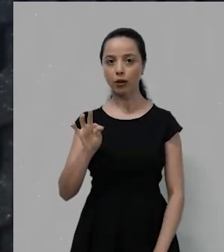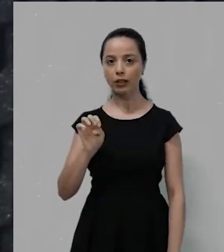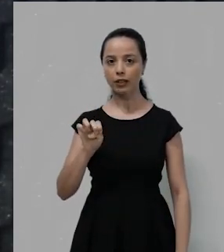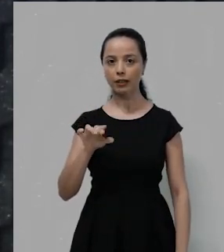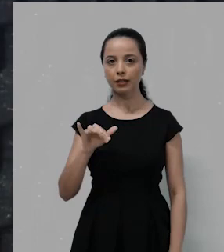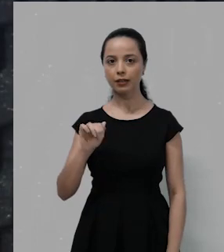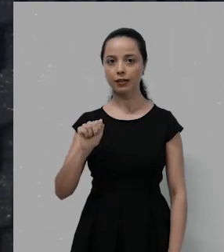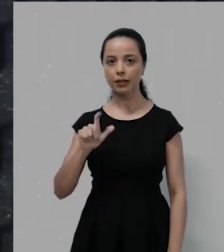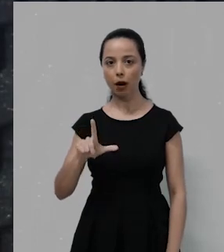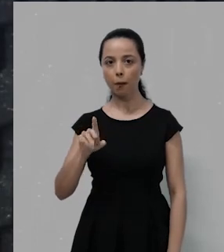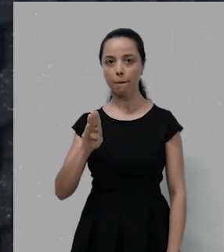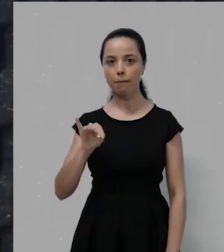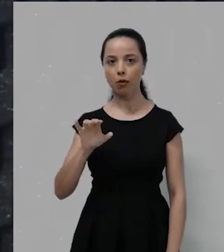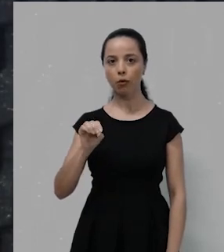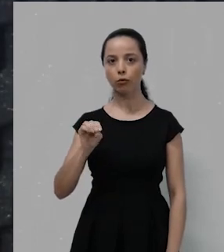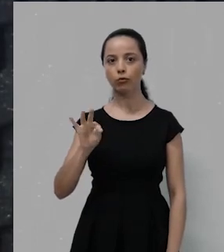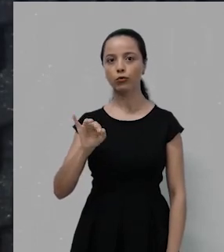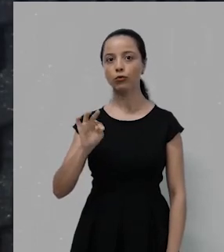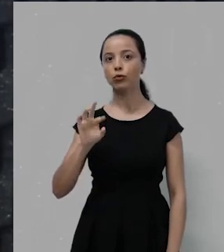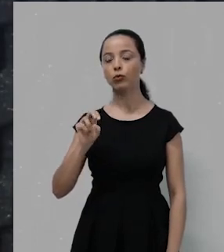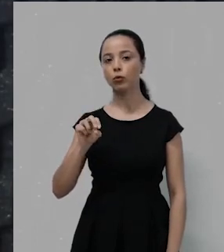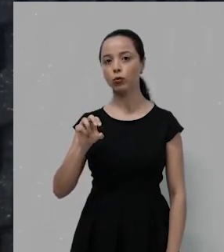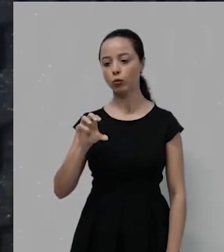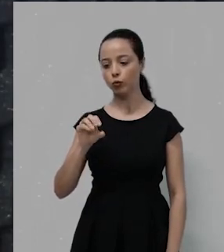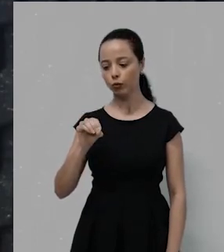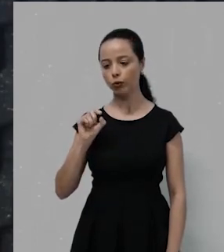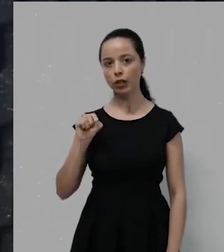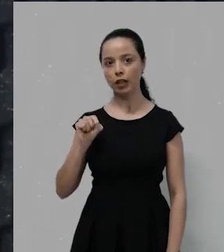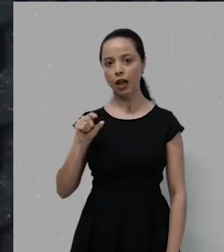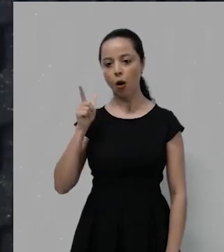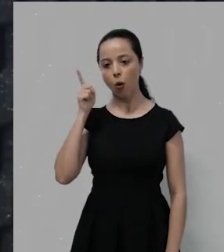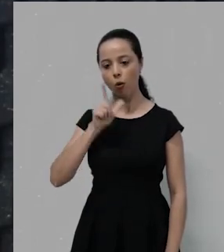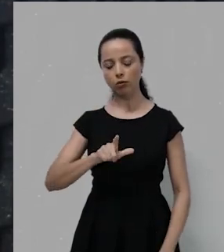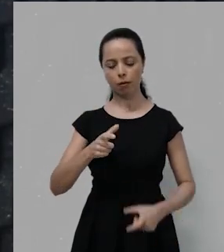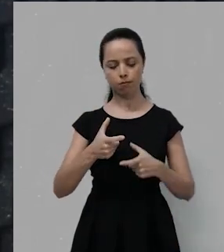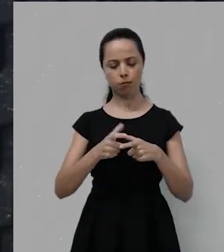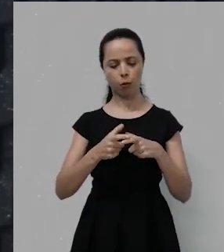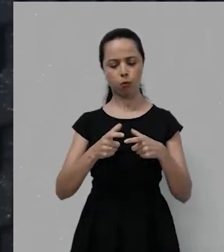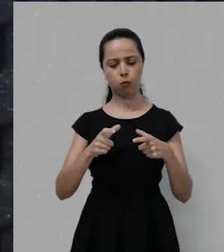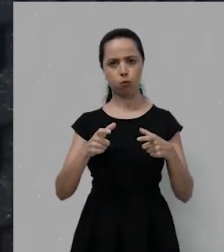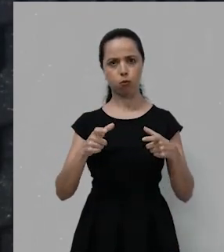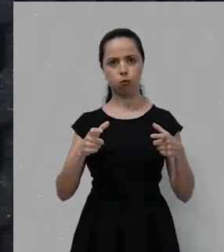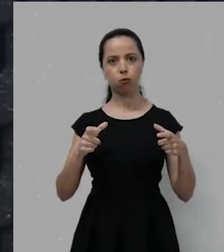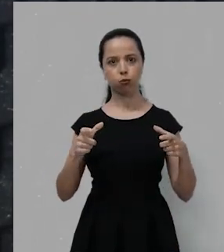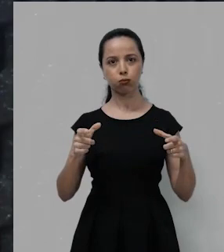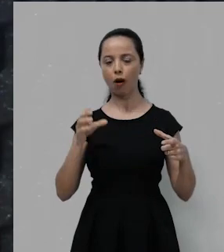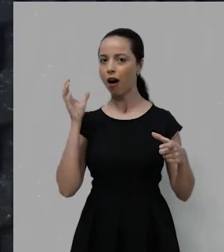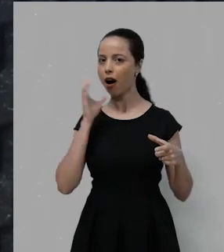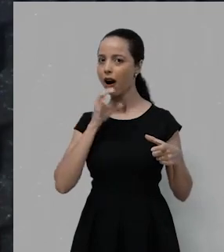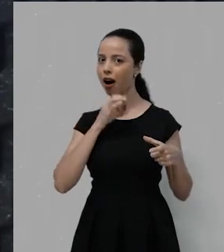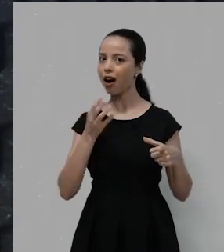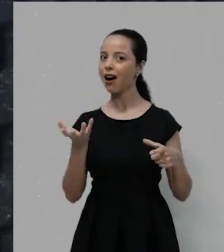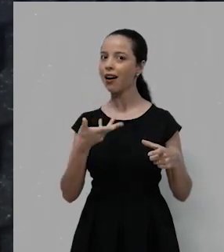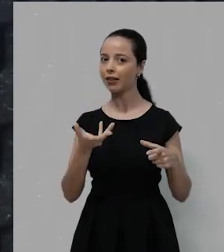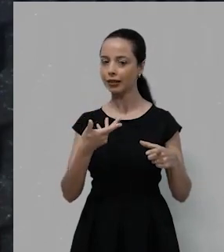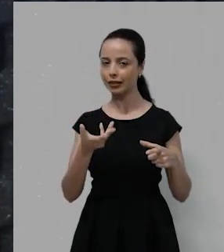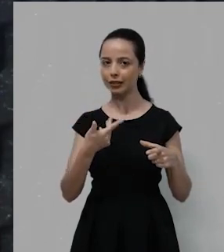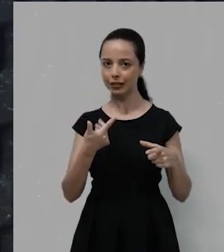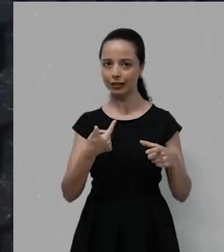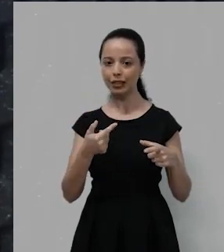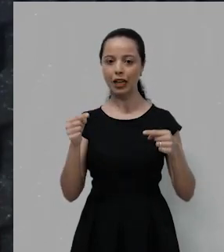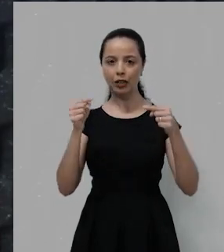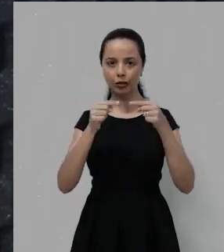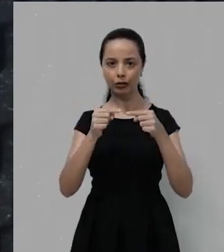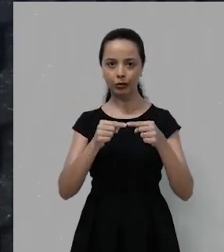que é a capacidade que os seres vivos possuem de crescerem, de se multiplicarem rapidamente quando as condições